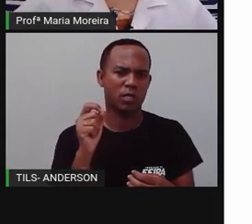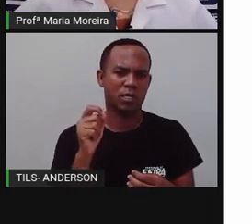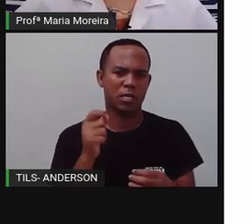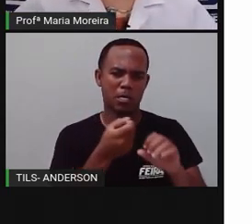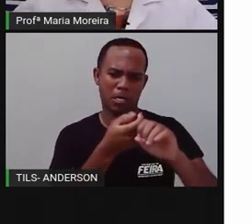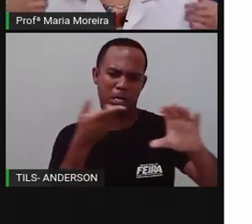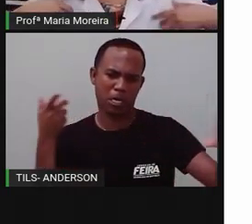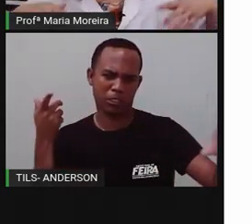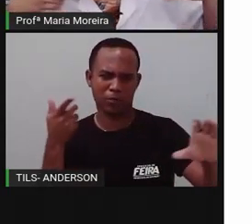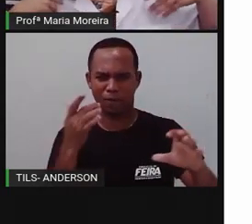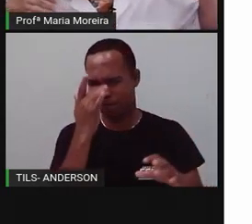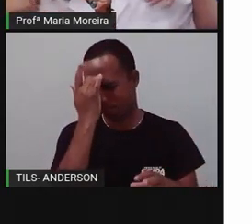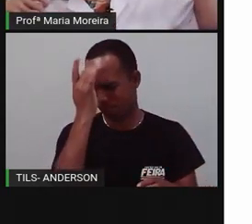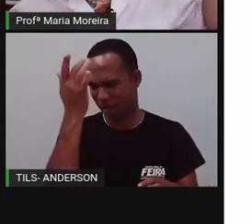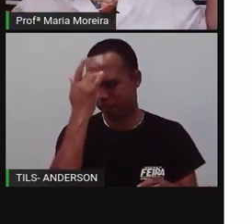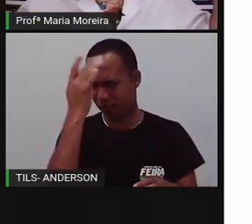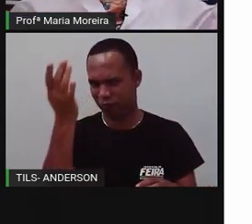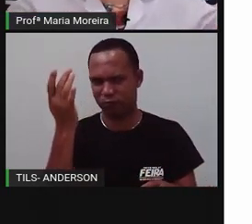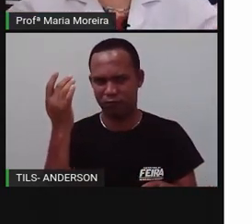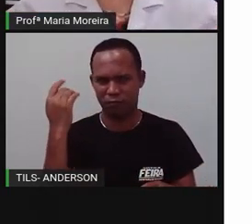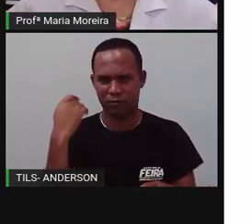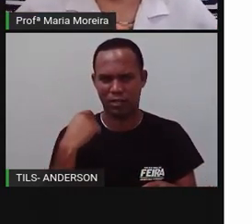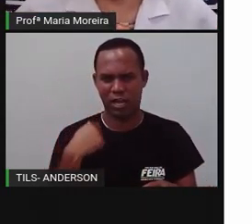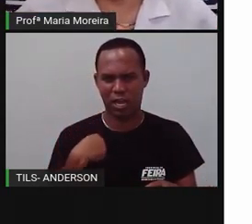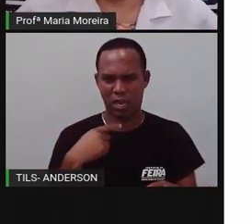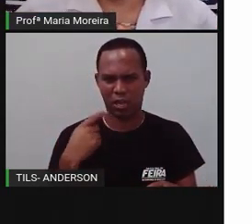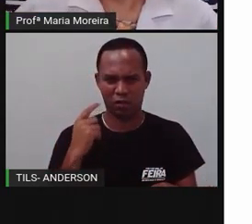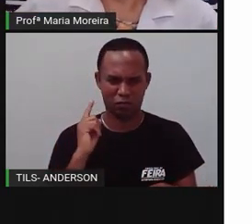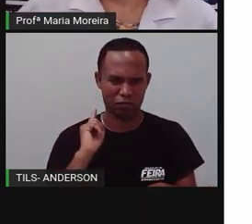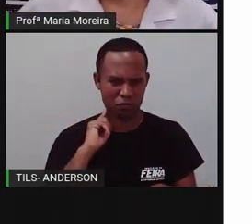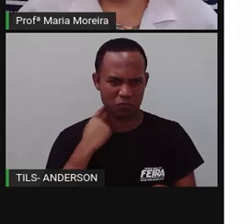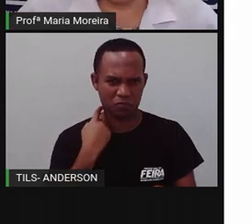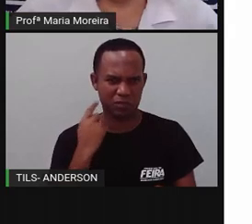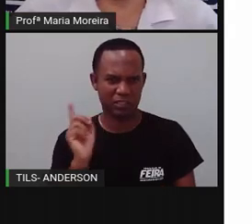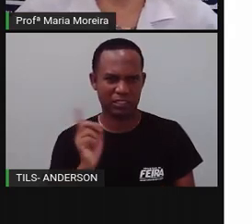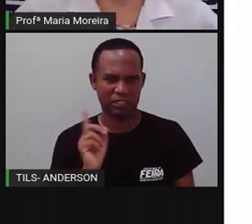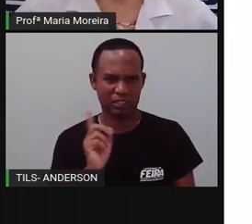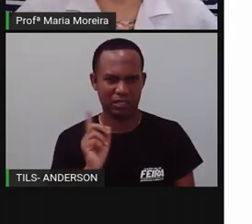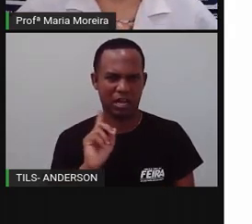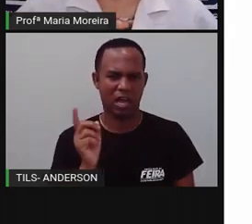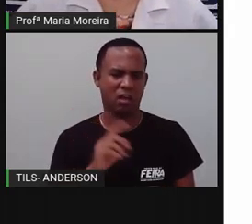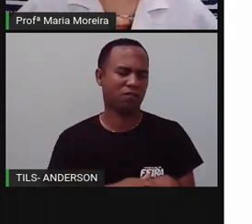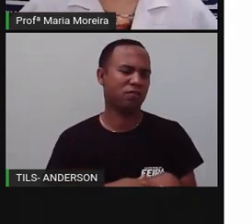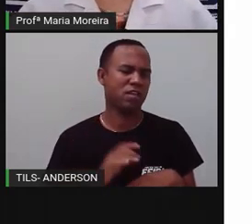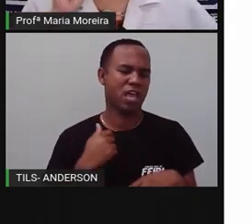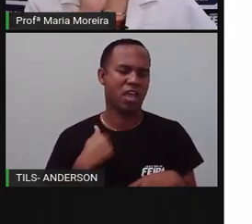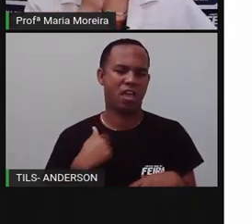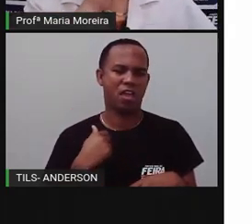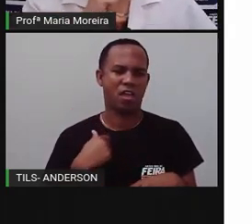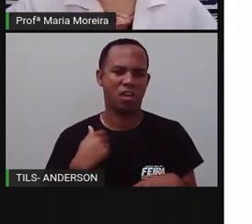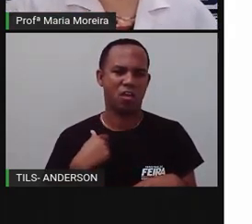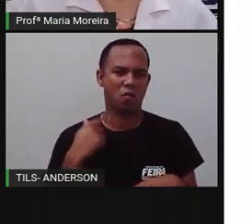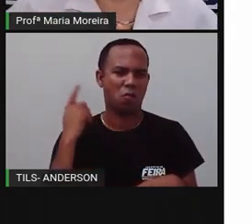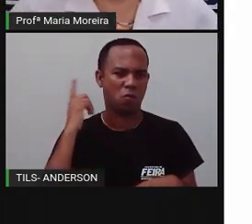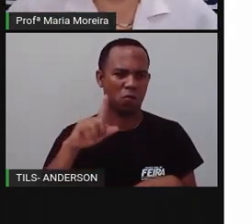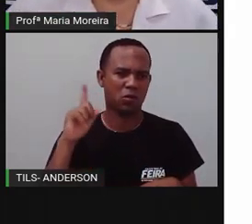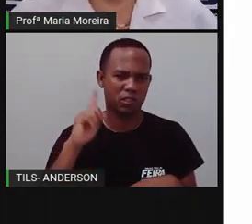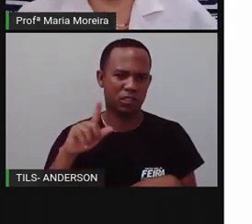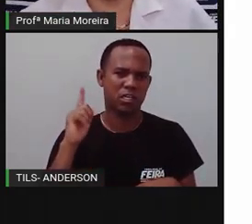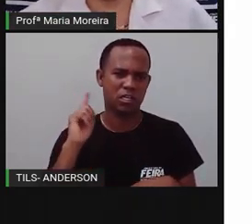maior facilidade. Ó, nem vou me sujar. Não tenham dúvida, eu é que vou ganhar